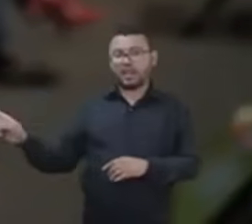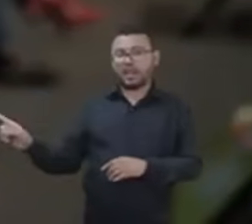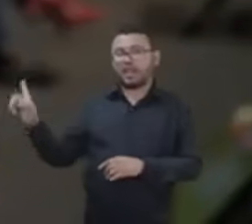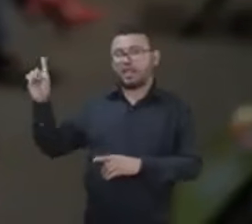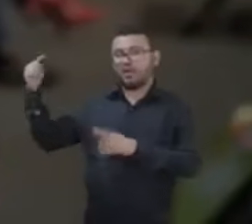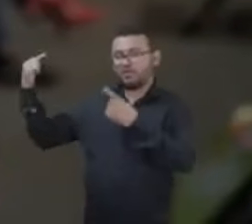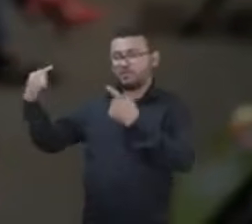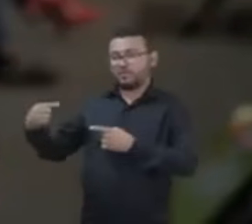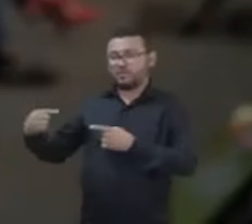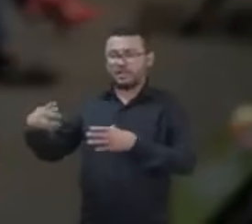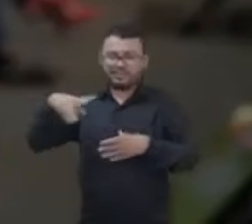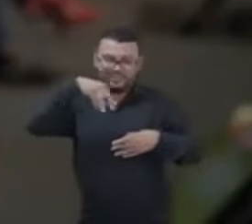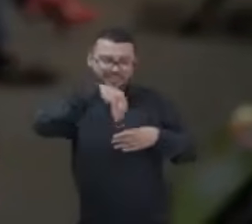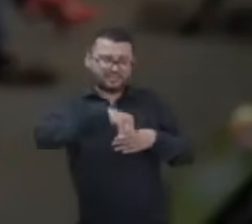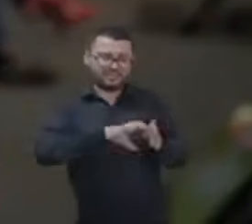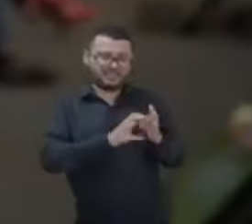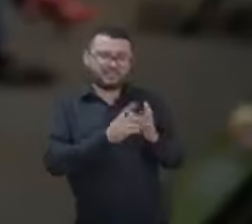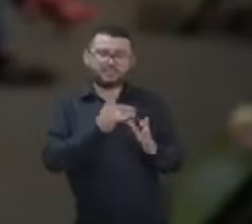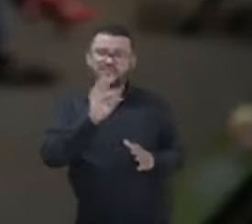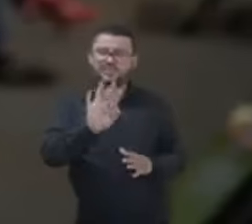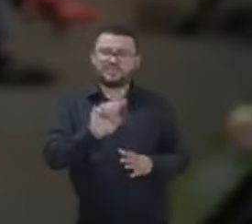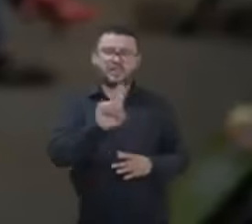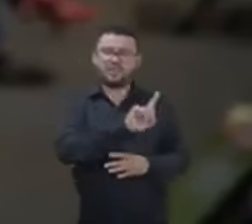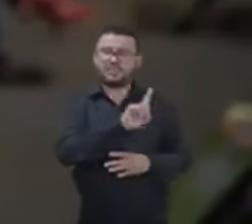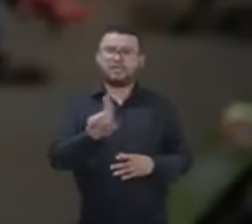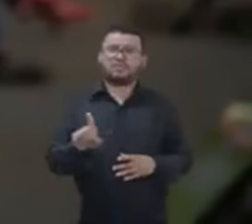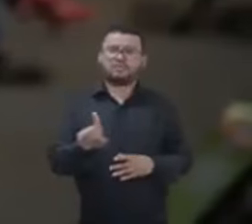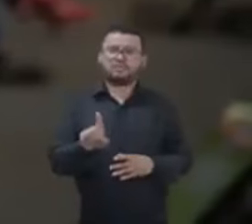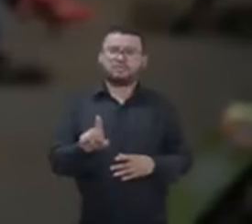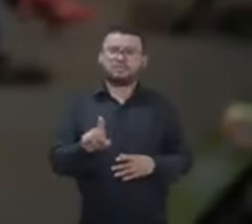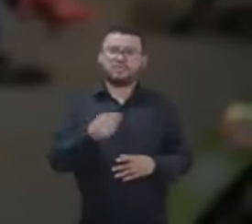não estão dentro do Partido dos Trabalhadores.